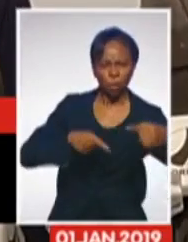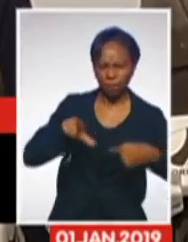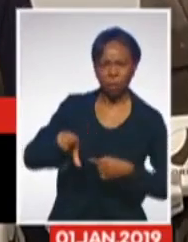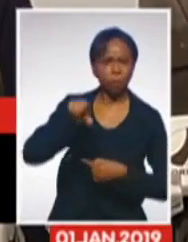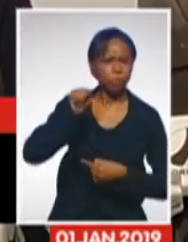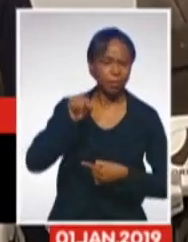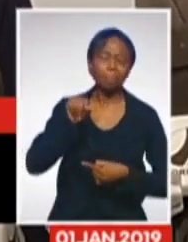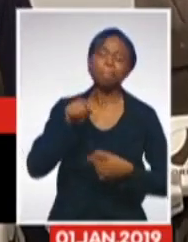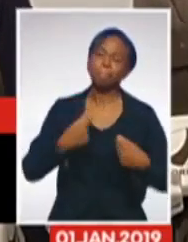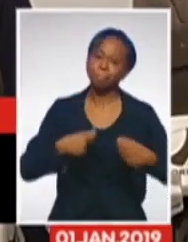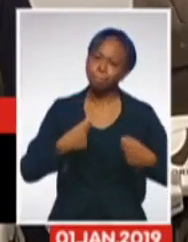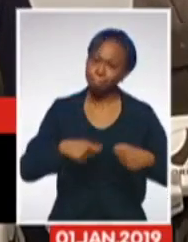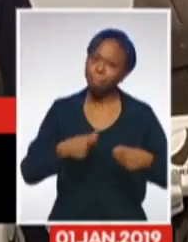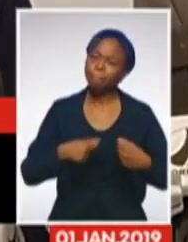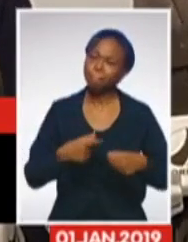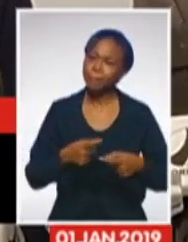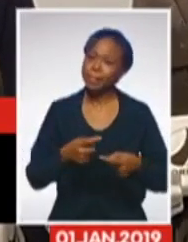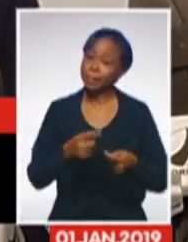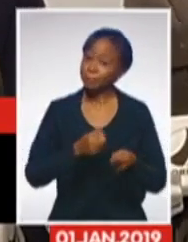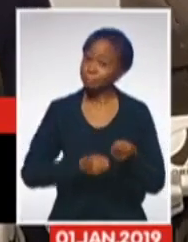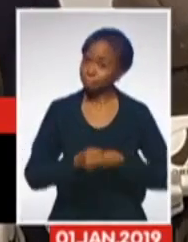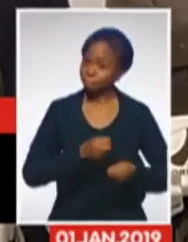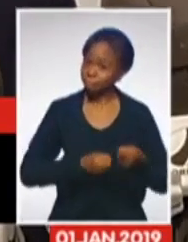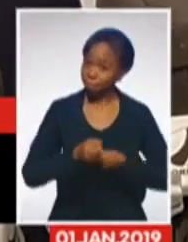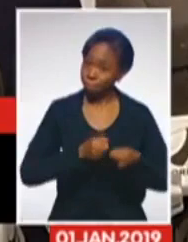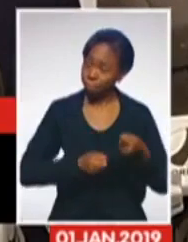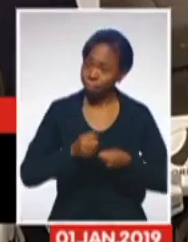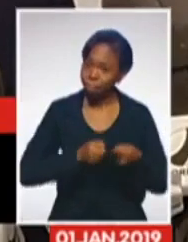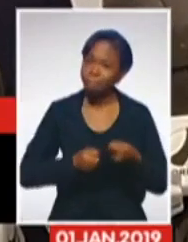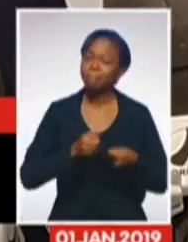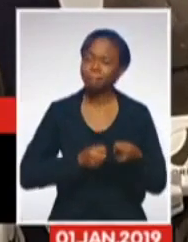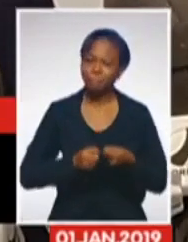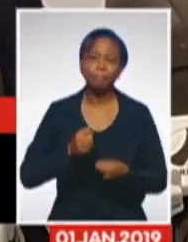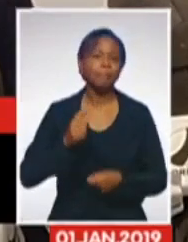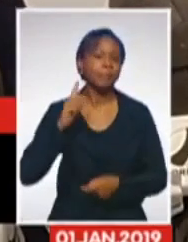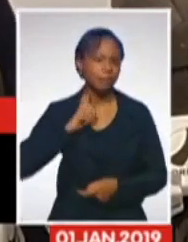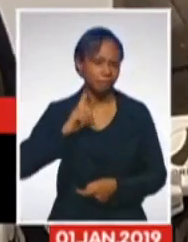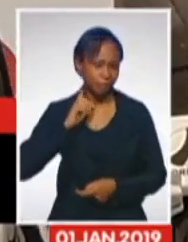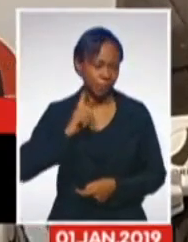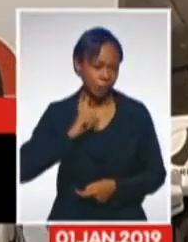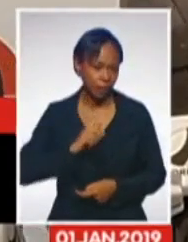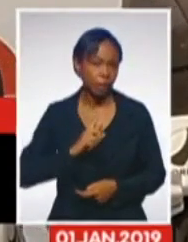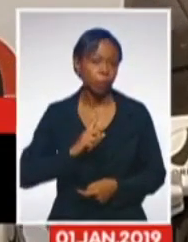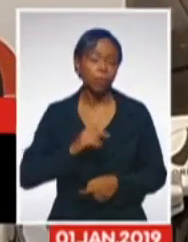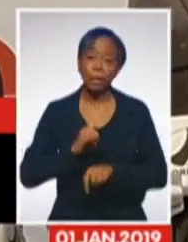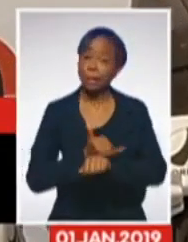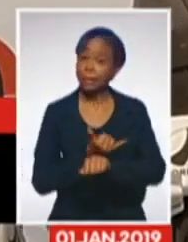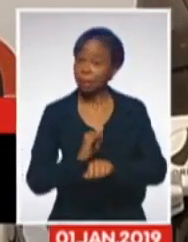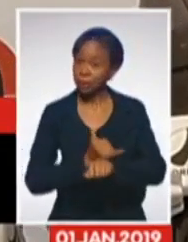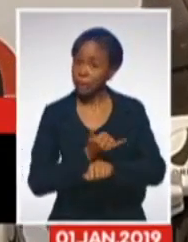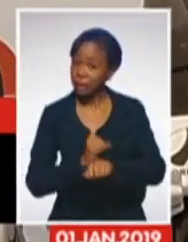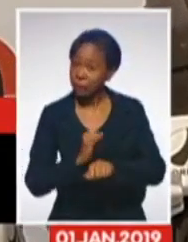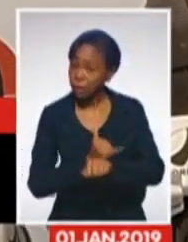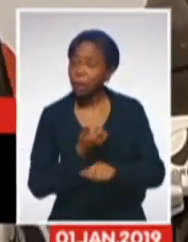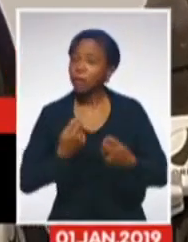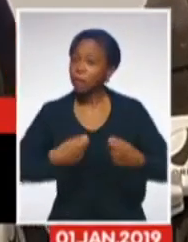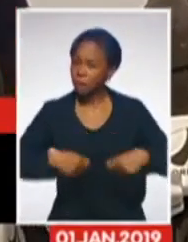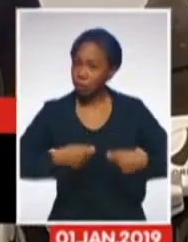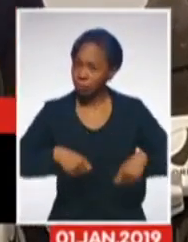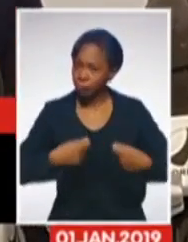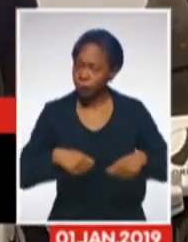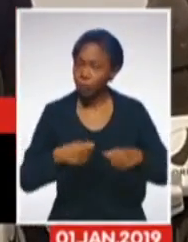máquina. É preciso oferecer mecanismos e condições para que o servidor público